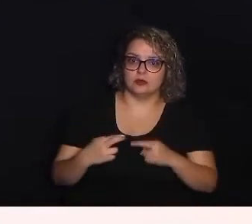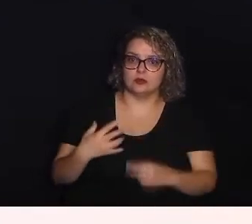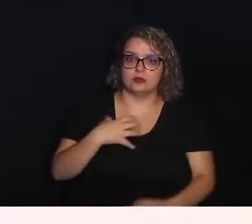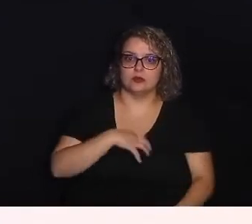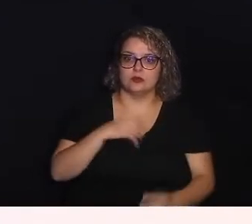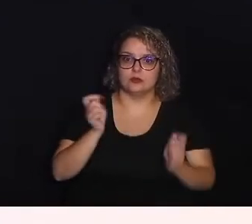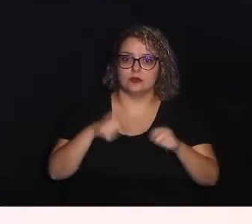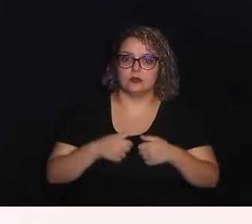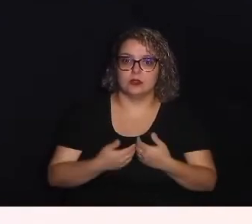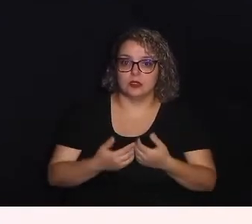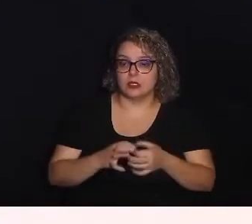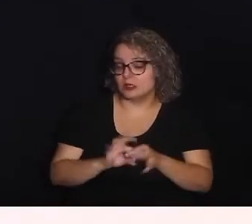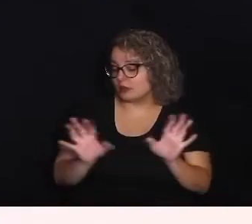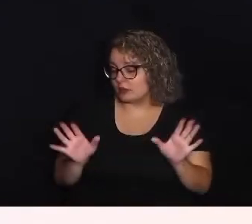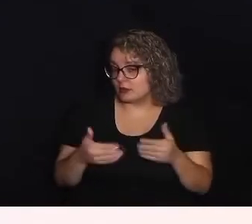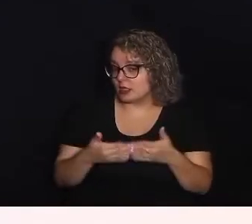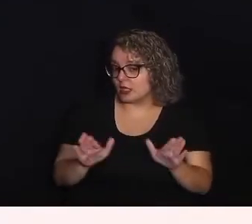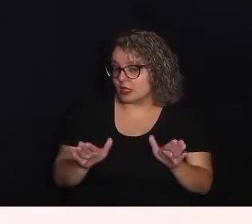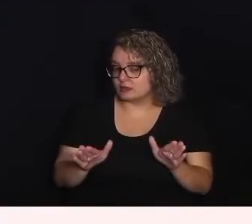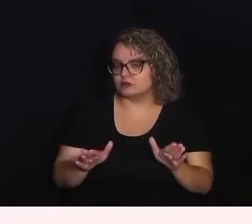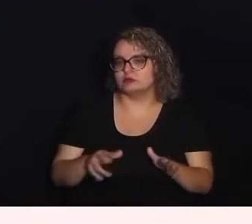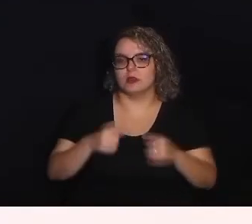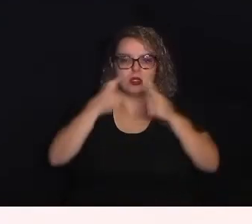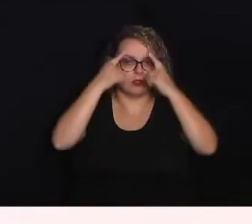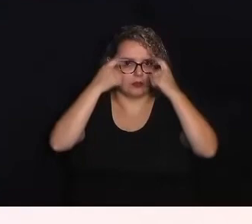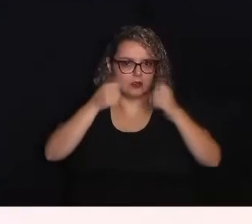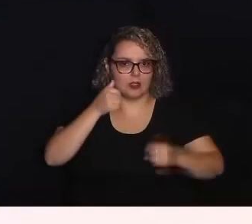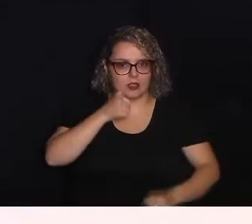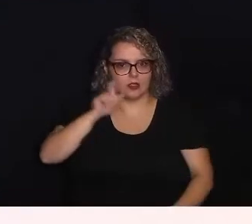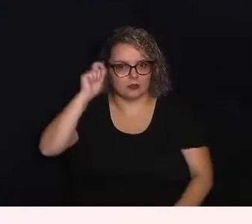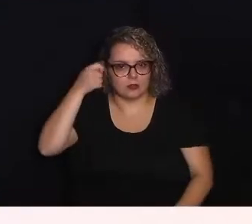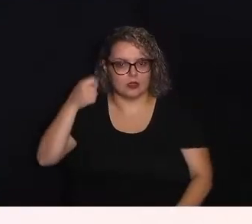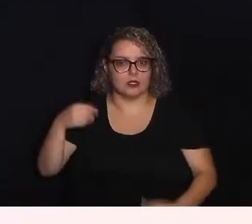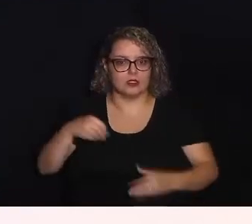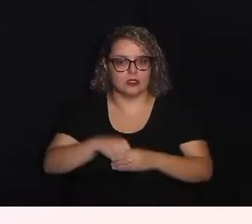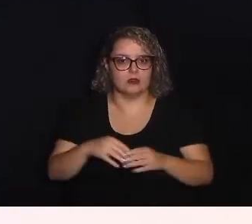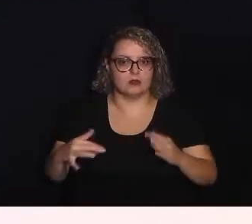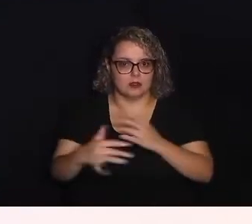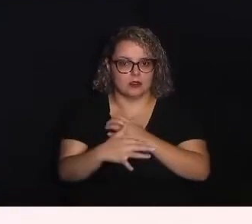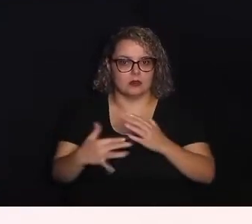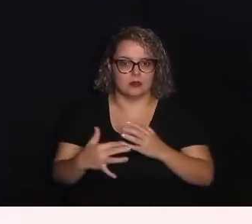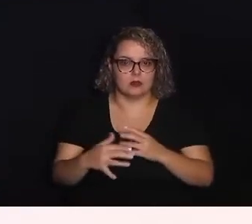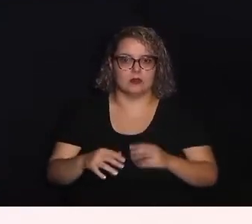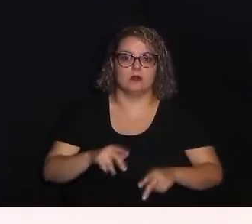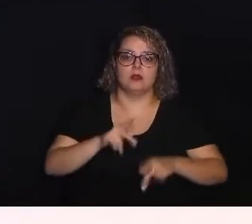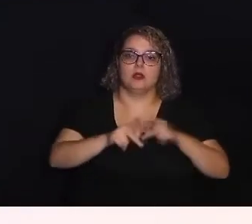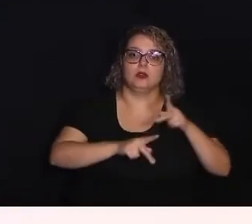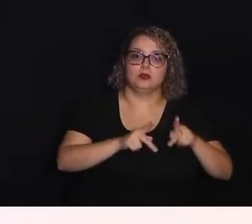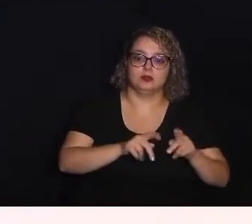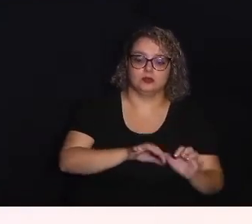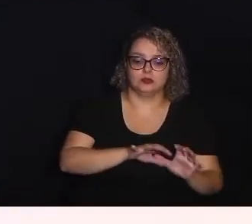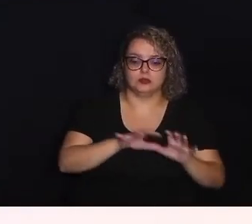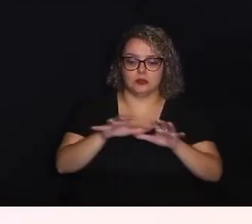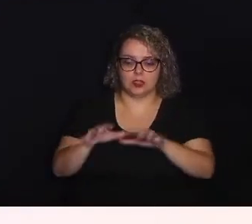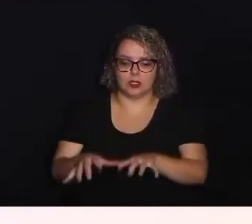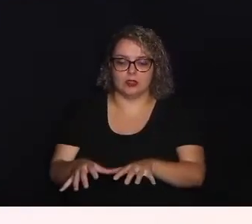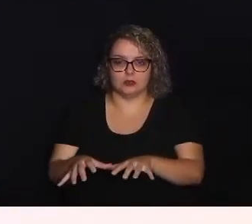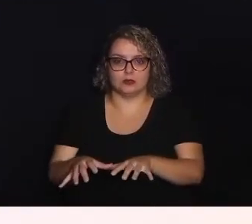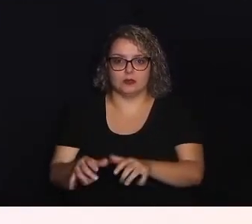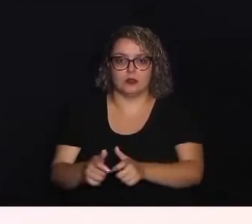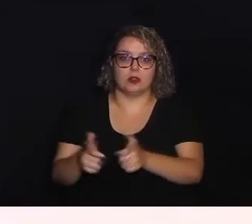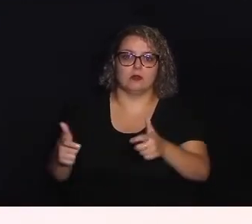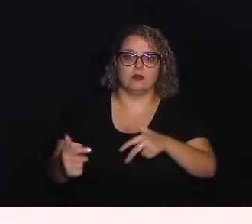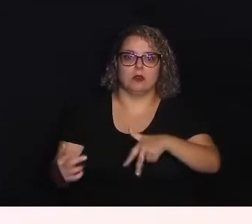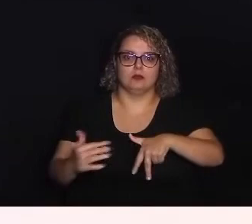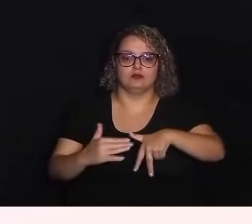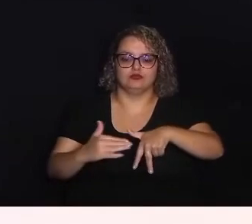verificou eh condições que propiciam a exposição à violência das mulheres negras aqui em Campinas trazendo esta